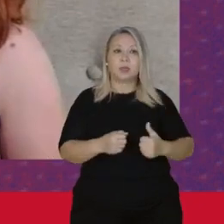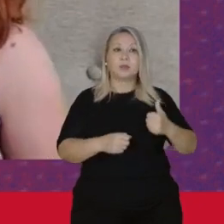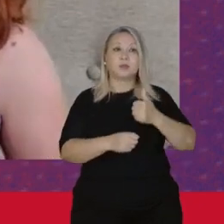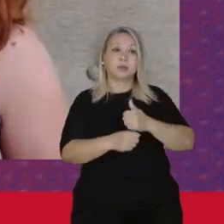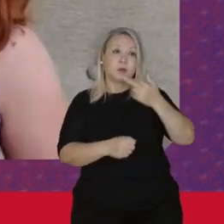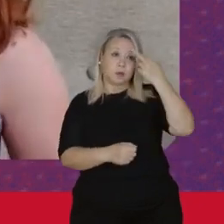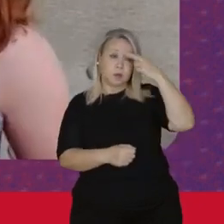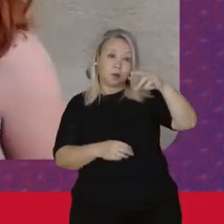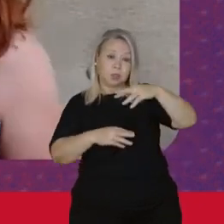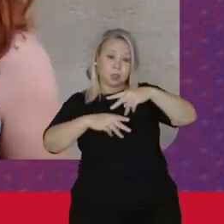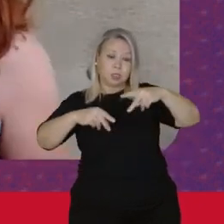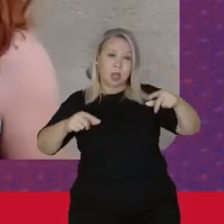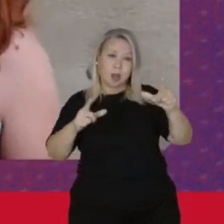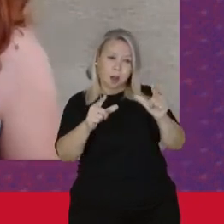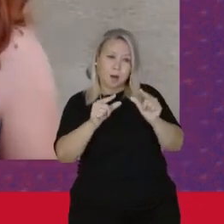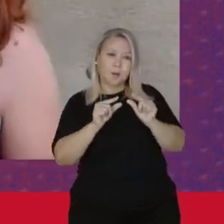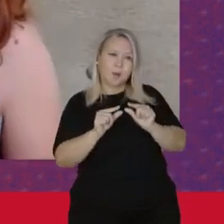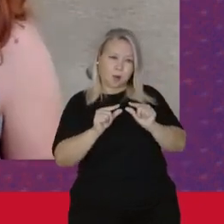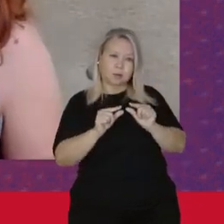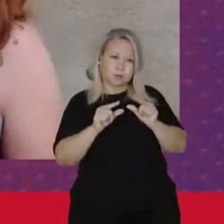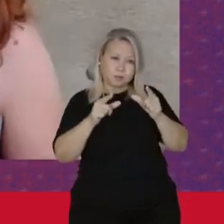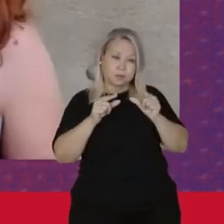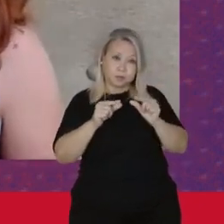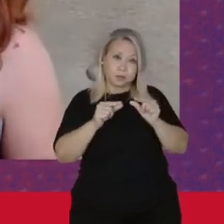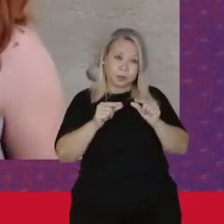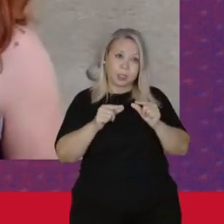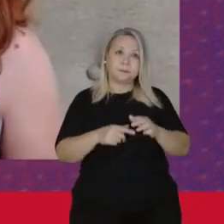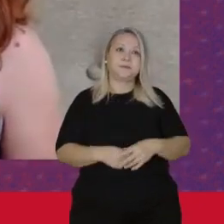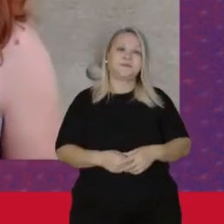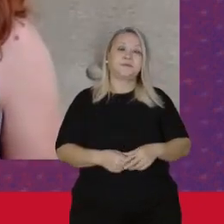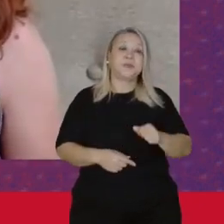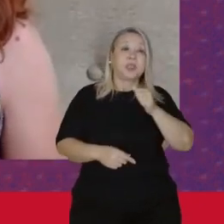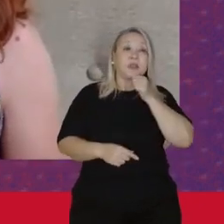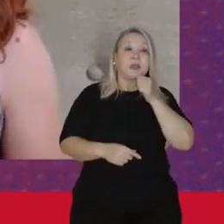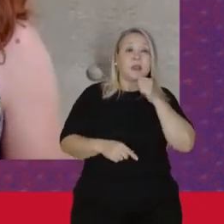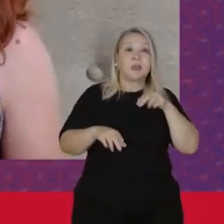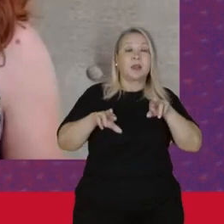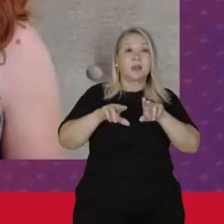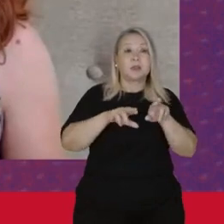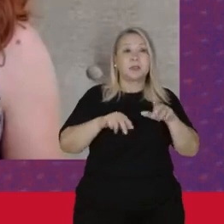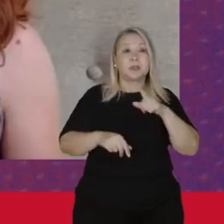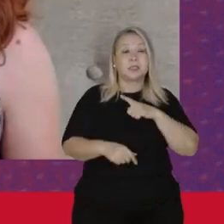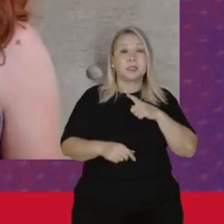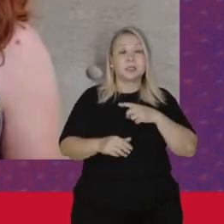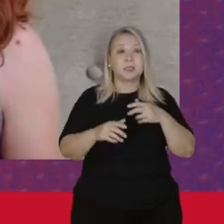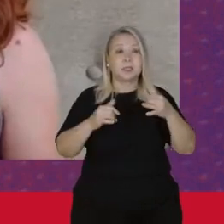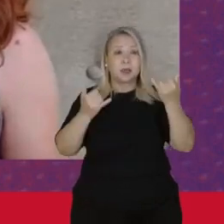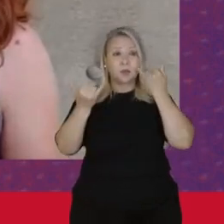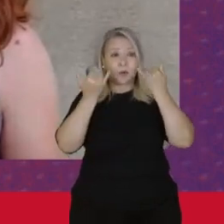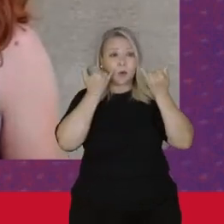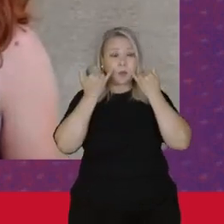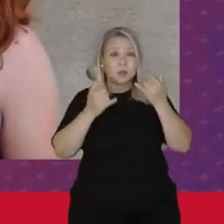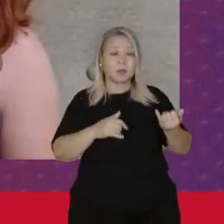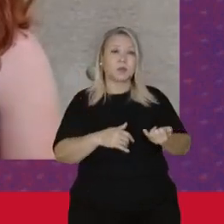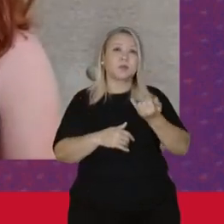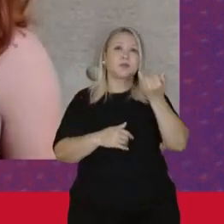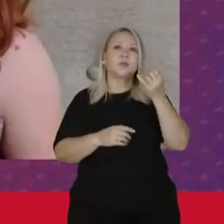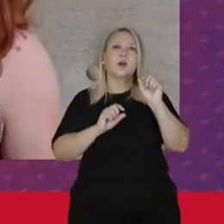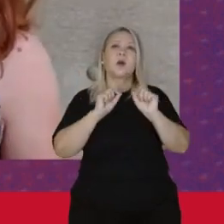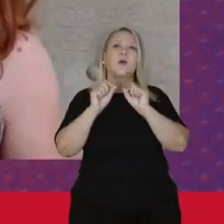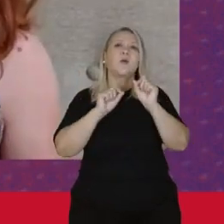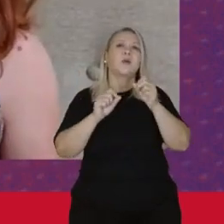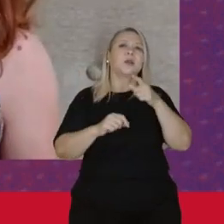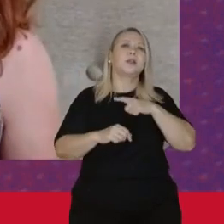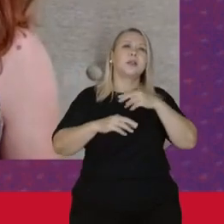terras de pequena escala, né? E ainda assim, temos dados importantes no que mostra o que tem